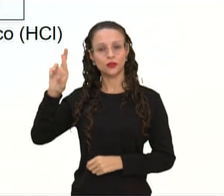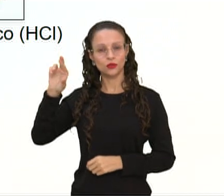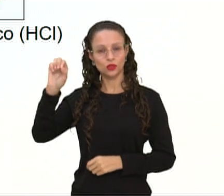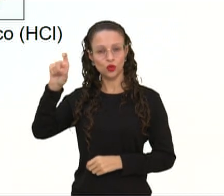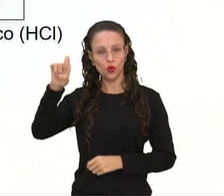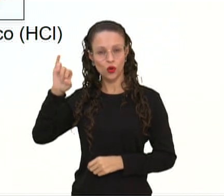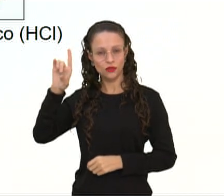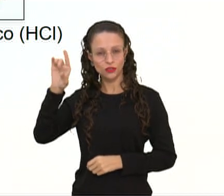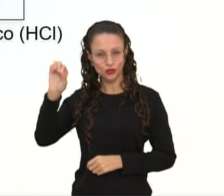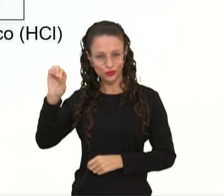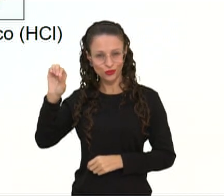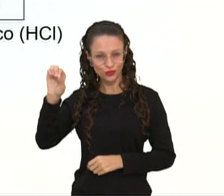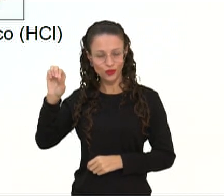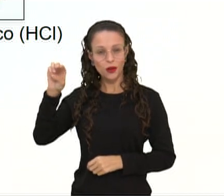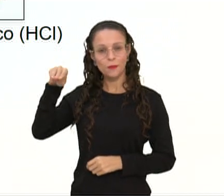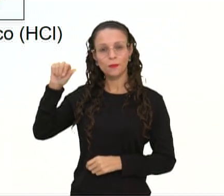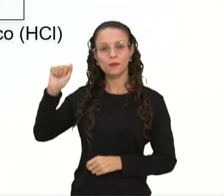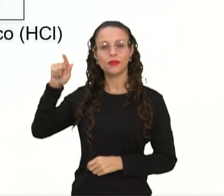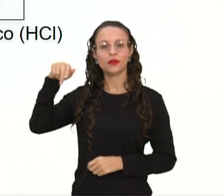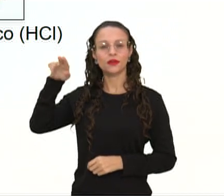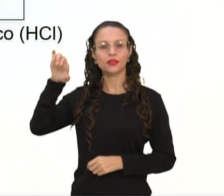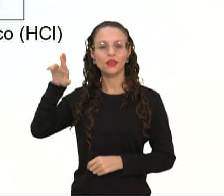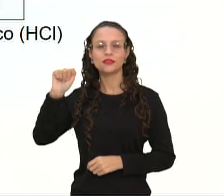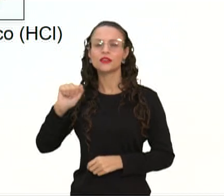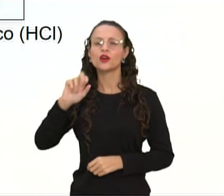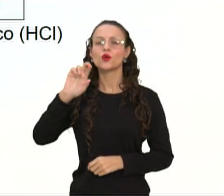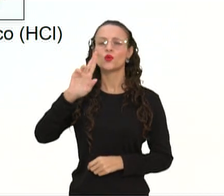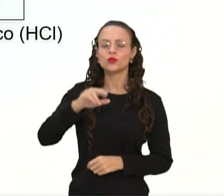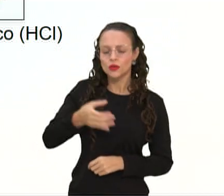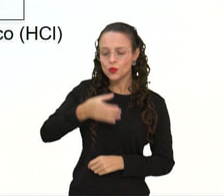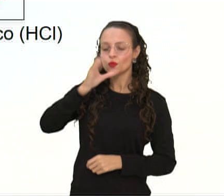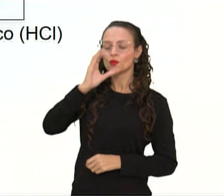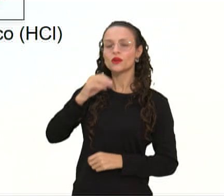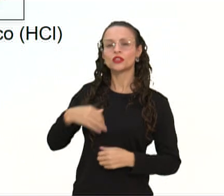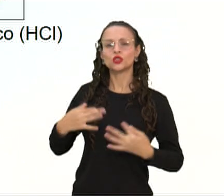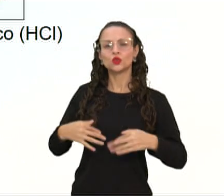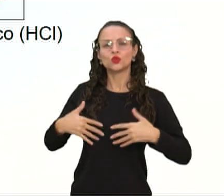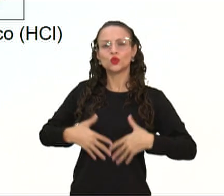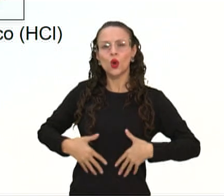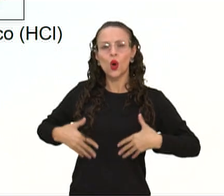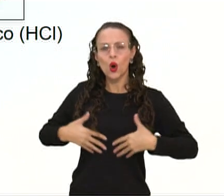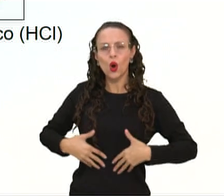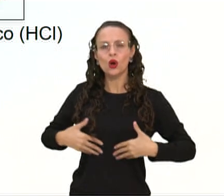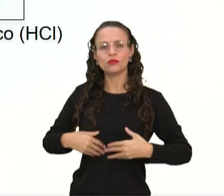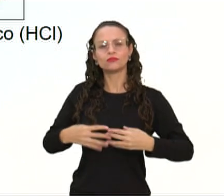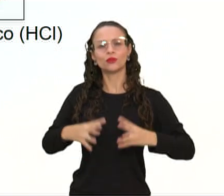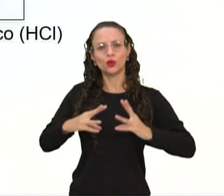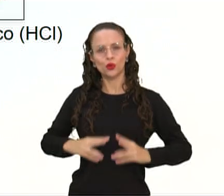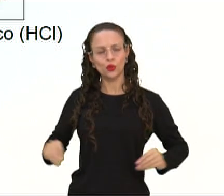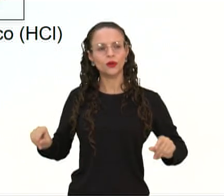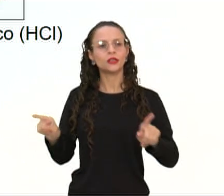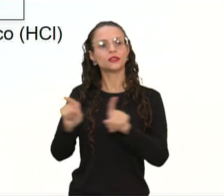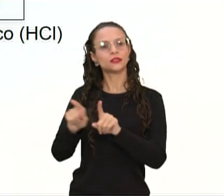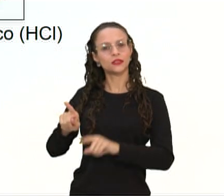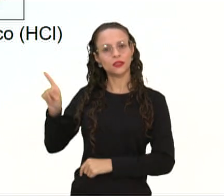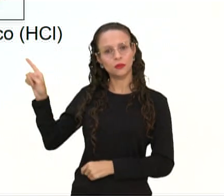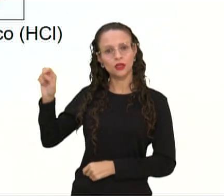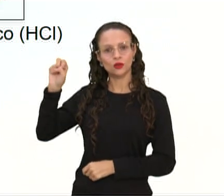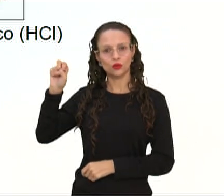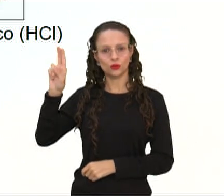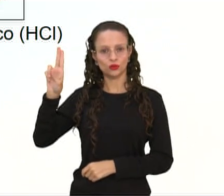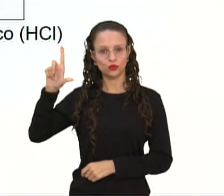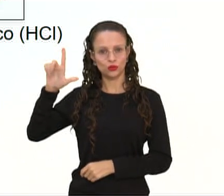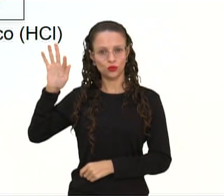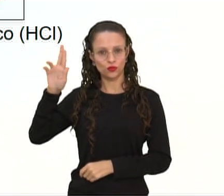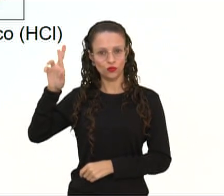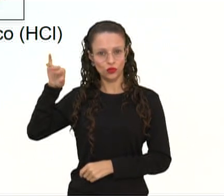que é usado para quando você está com azia ou dor de estômago. Vamos falar sobre essa reação aqui. Temos o ácido sulfúrico, que está